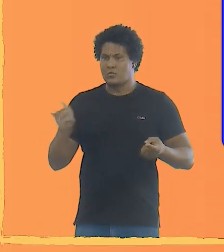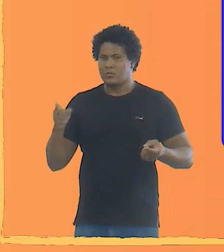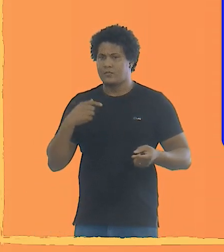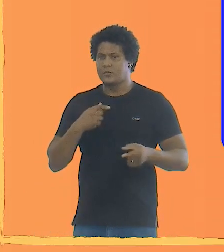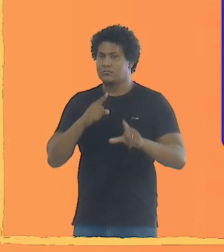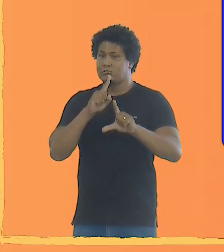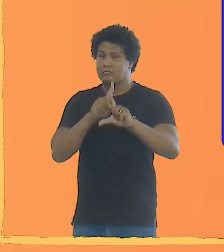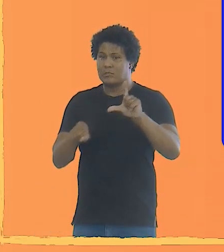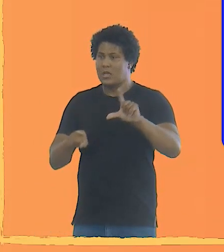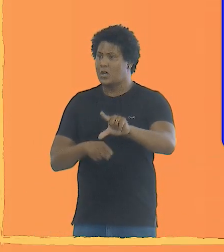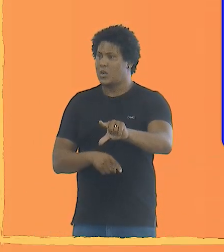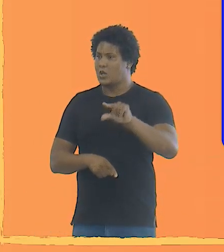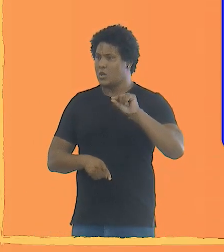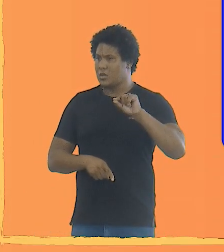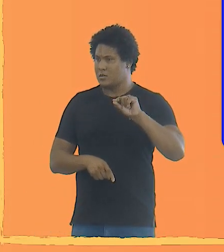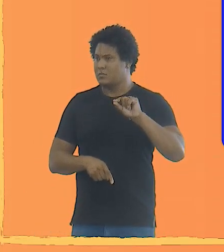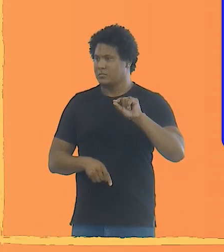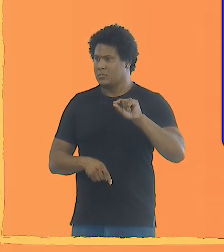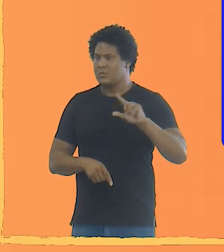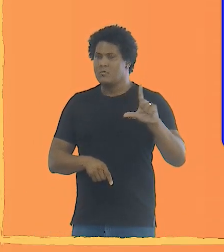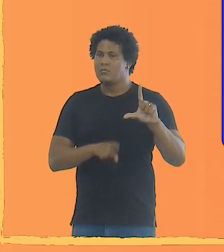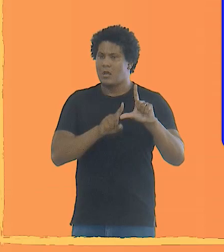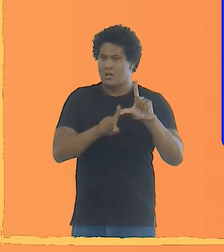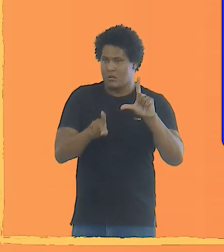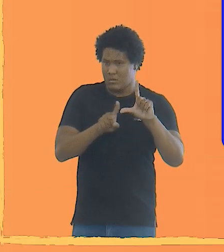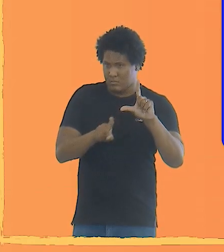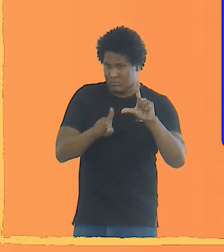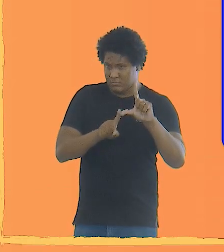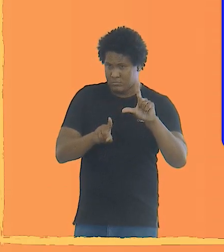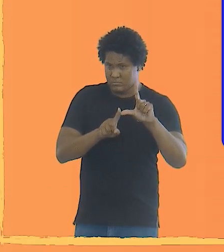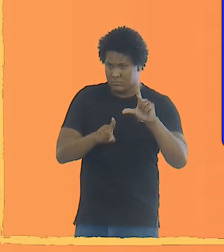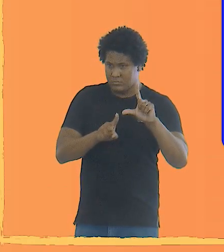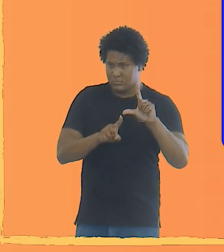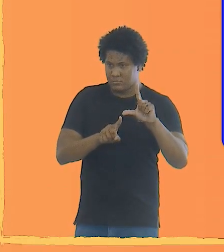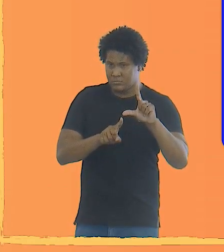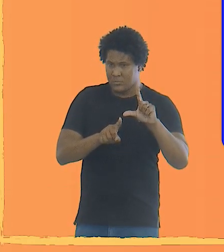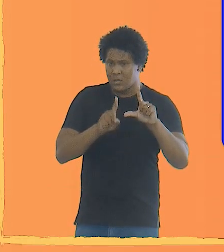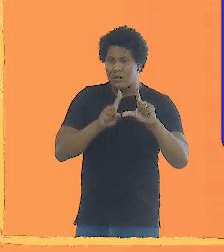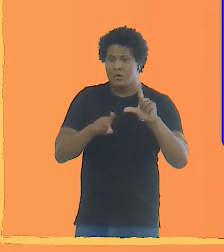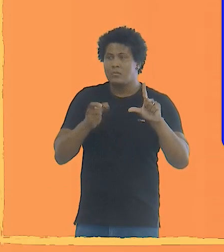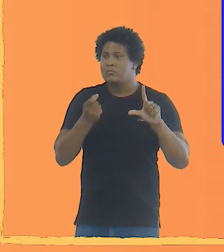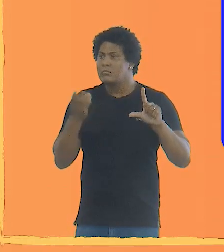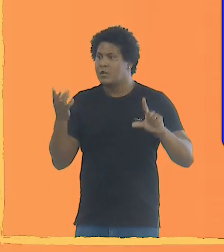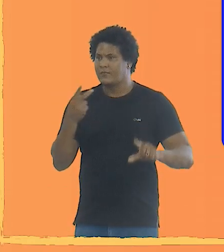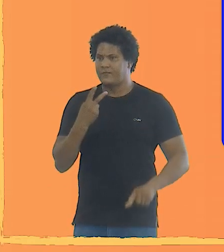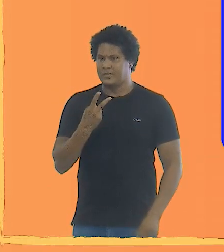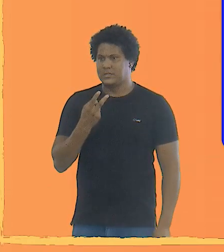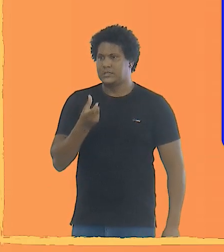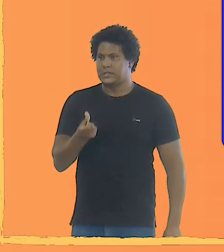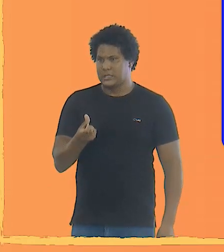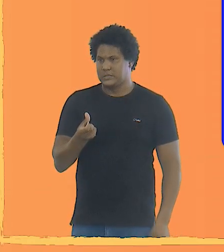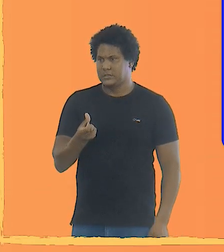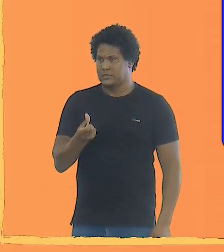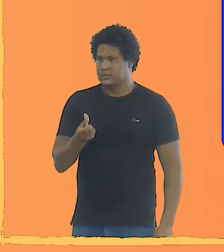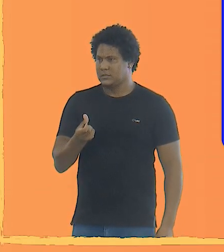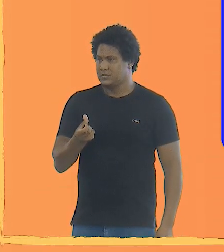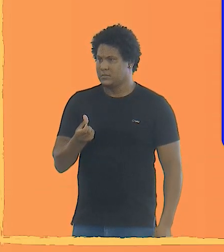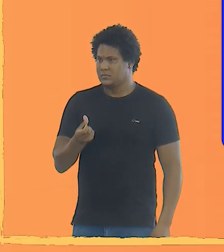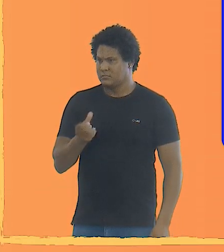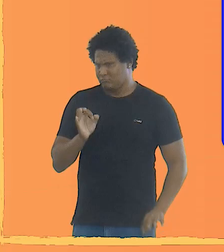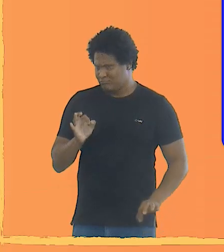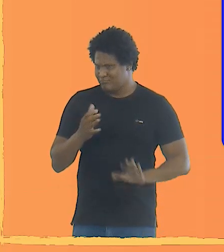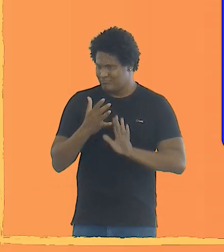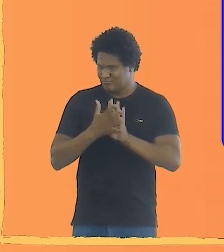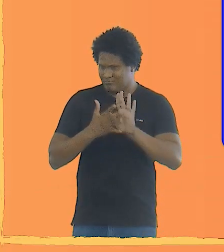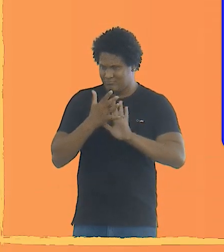Uma letra. Se eu vou escolher primeiro uma letra, tem quantas possibilidades? 26. Isso está escrito no texto, não está? Que